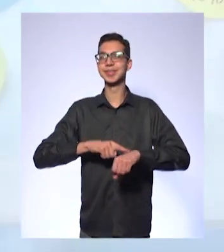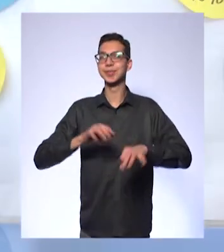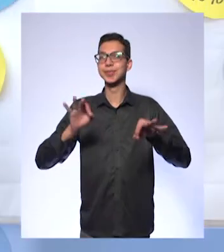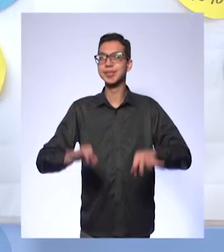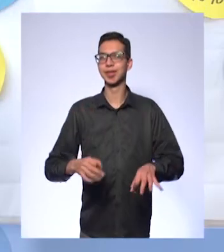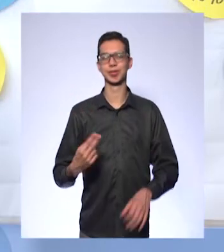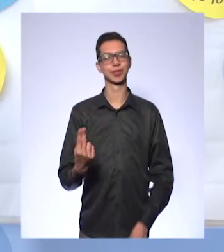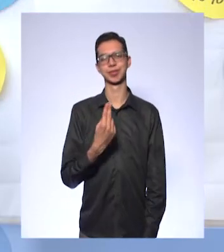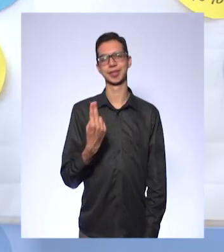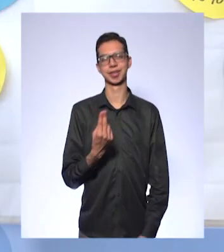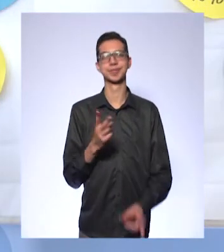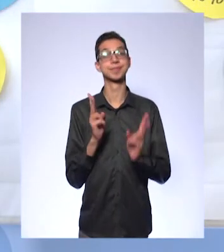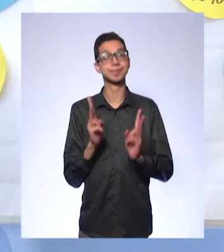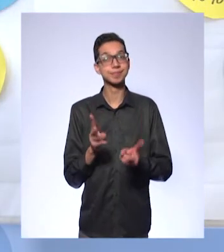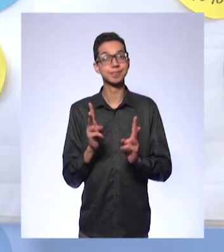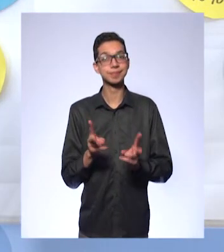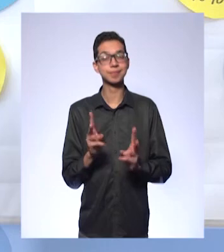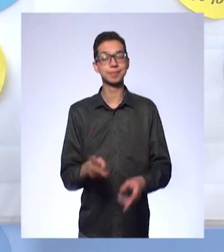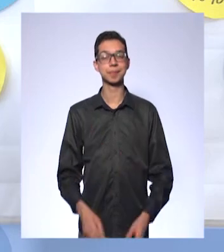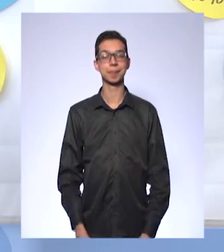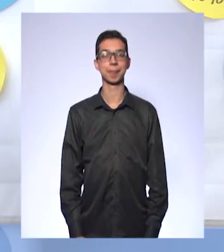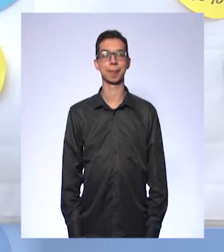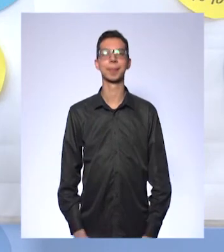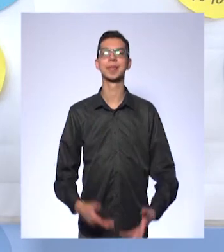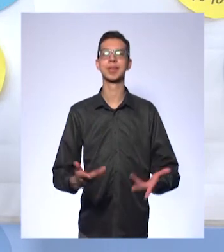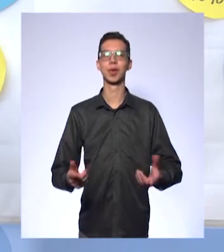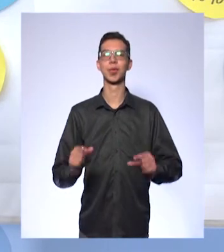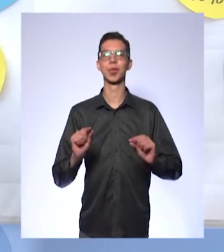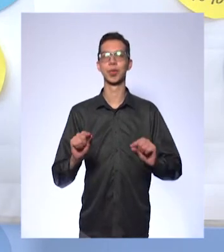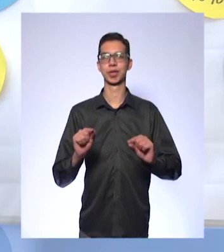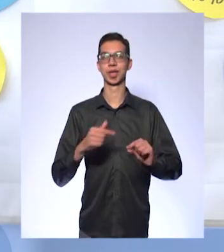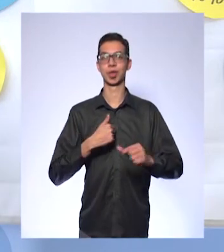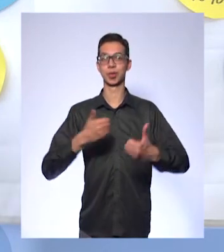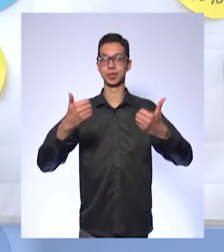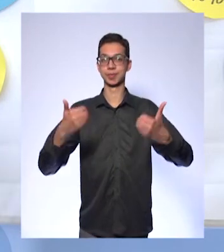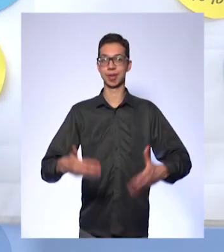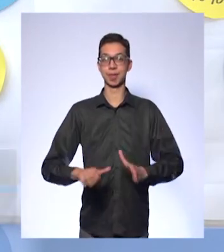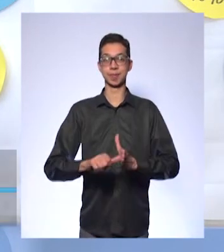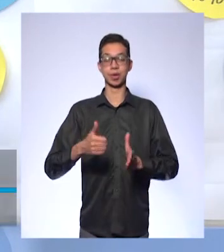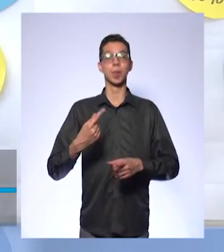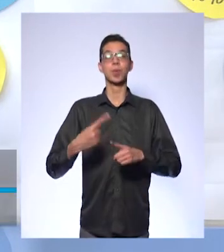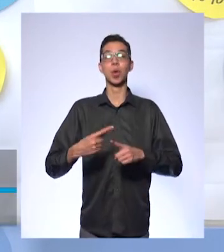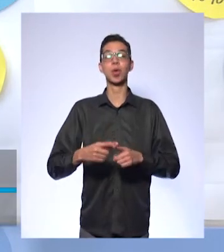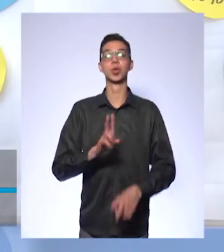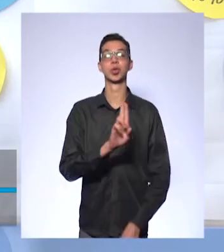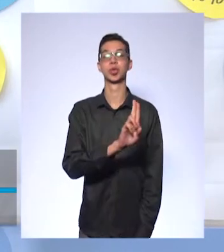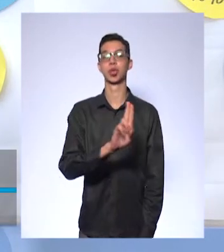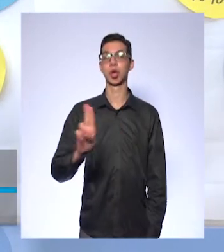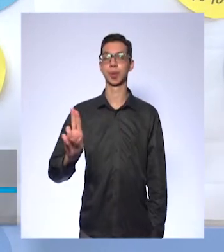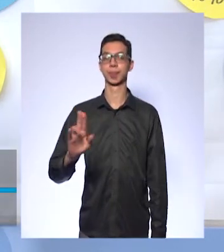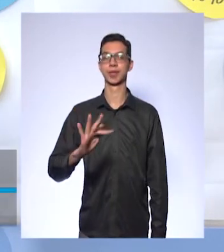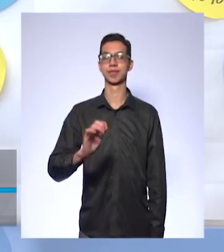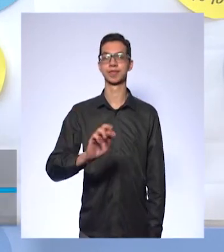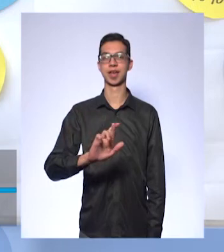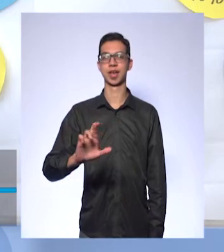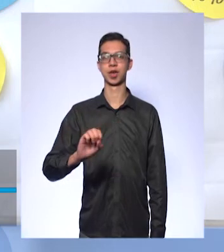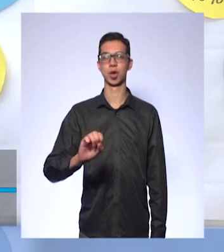então. Aí a Farroupilha, eu vou explicar primeiro o porquê do nome Farroupilha, que vem